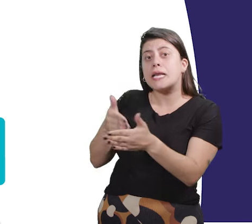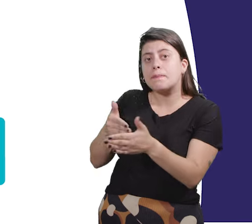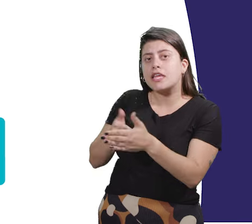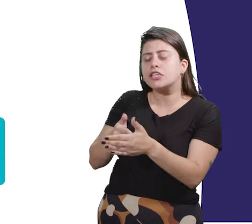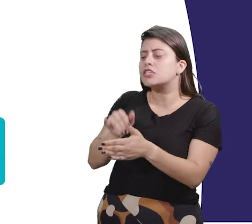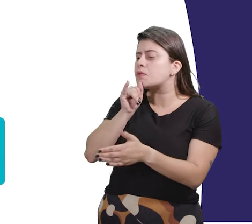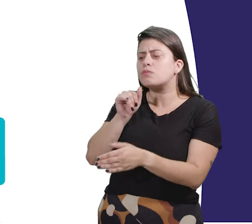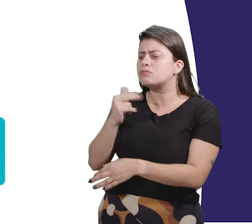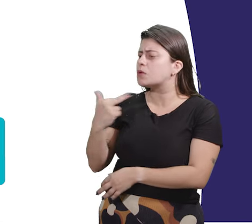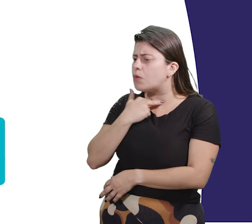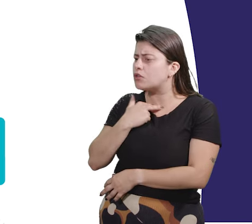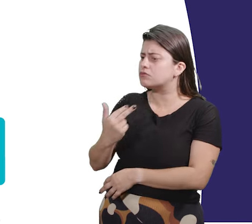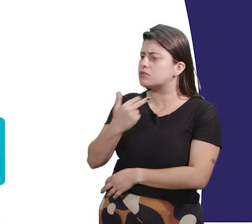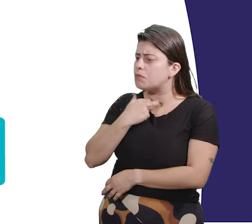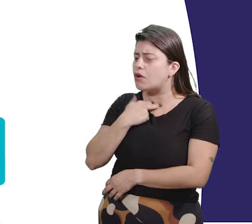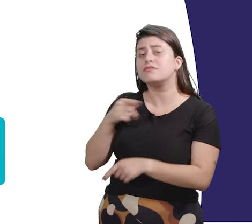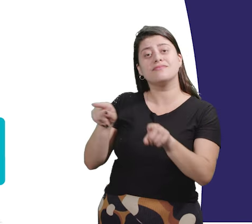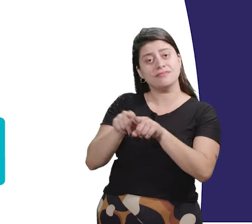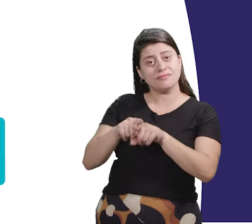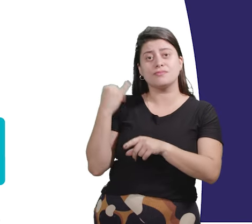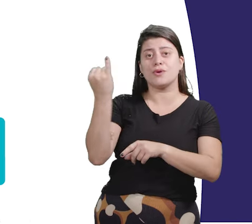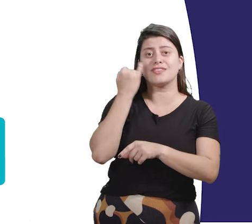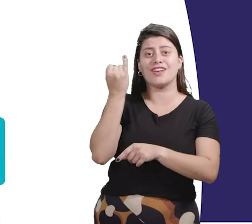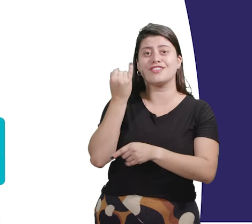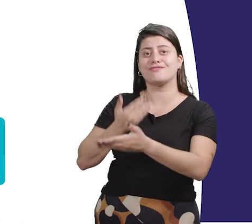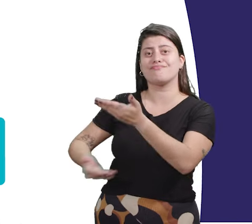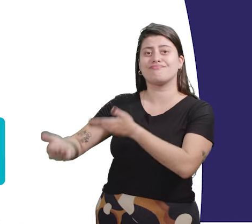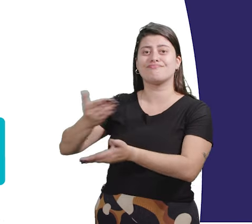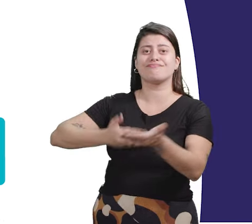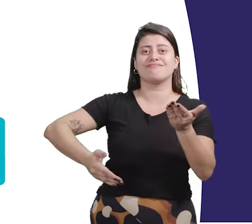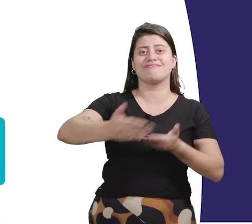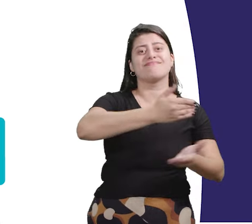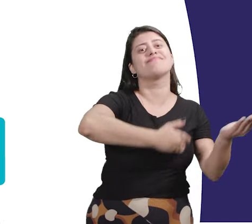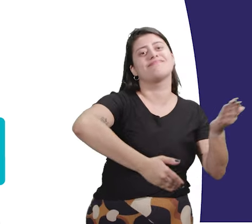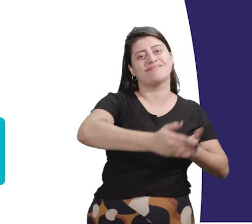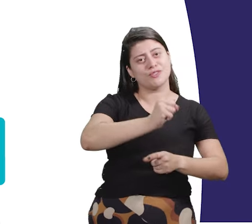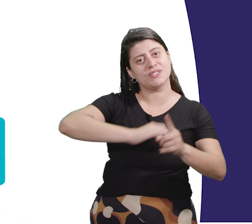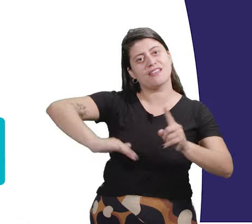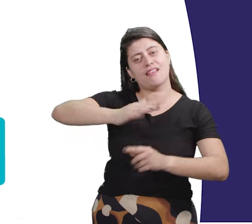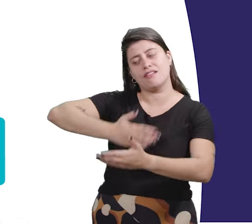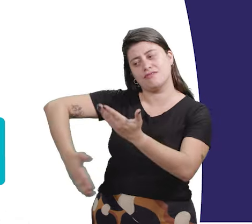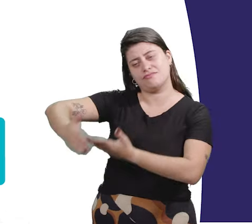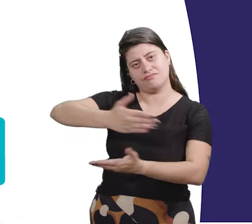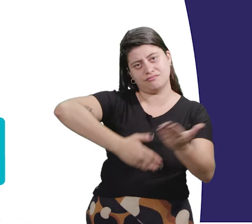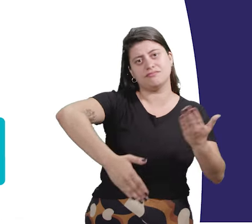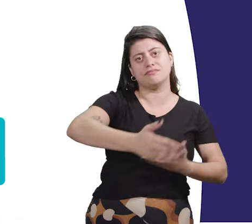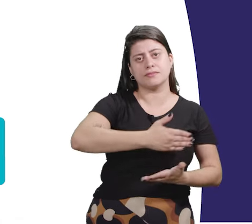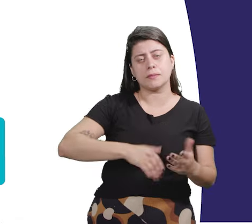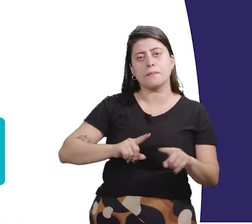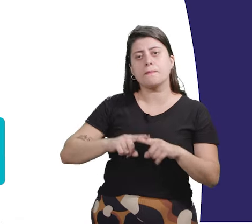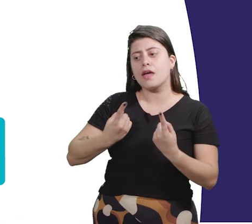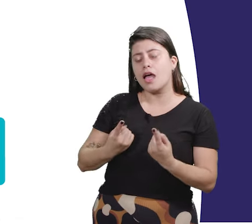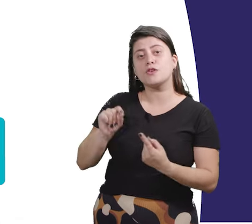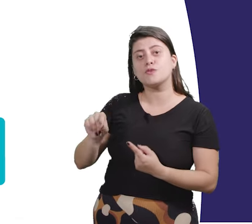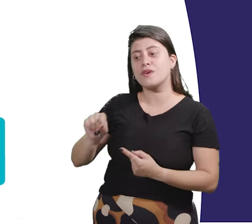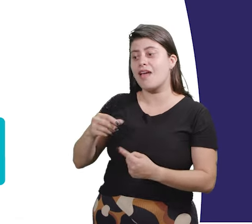interações sociais, né? E é importante em todas as relações, mas dar validade, né? E voz à